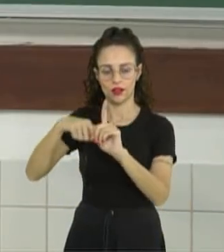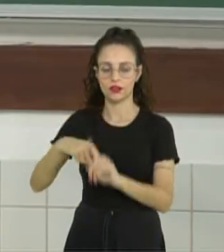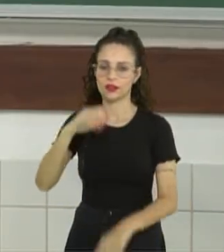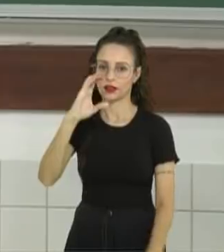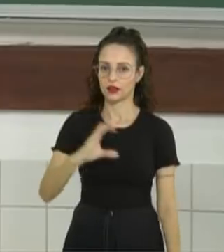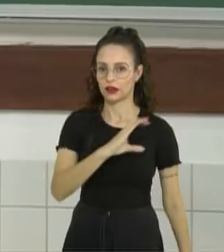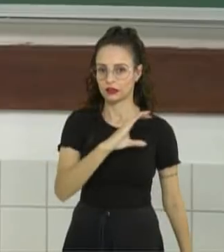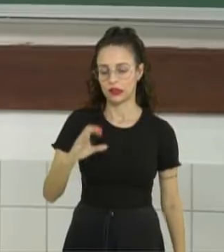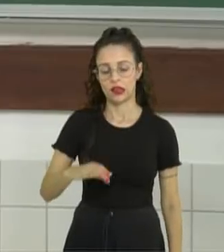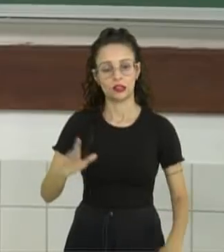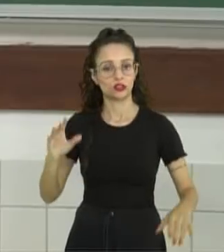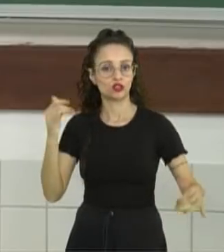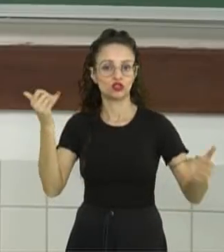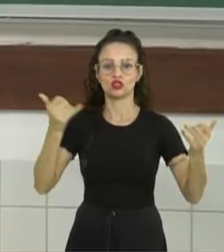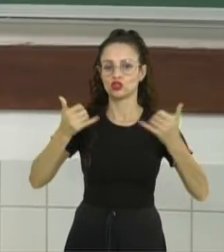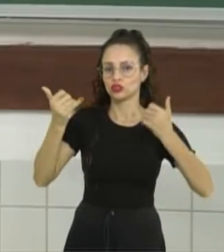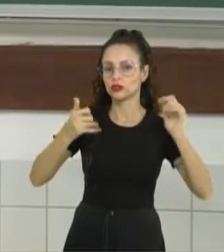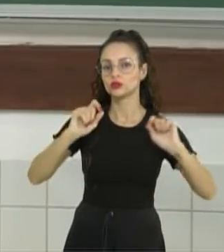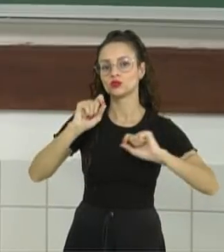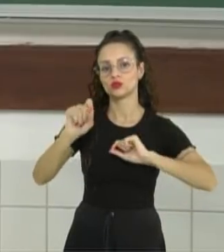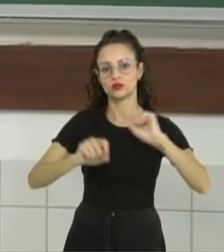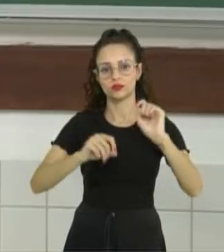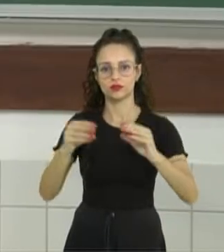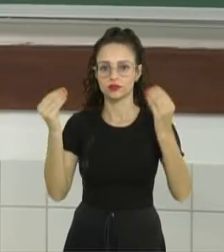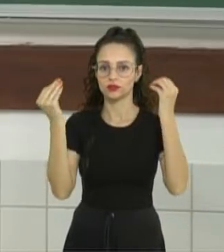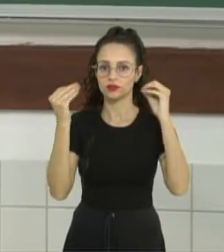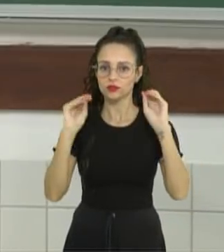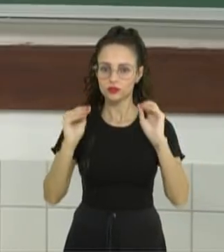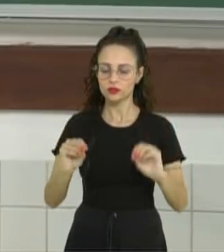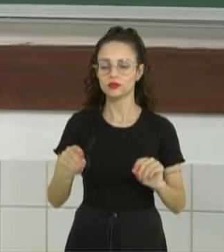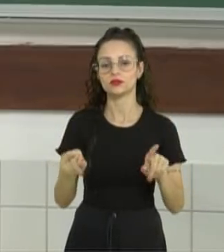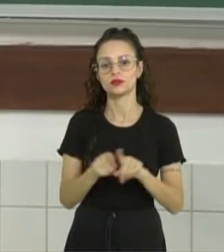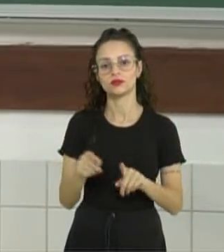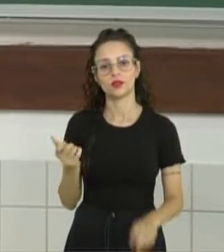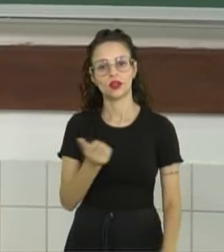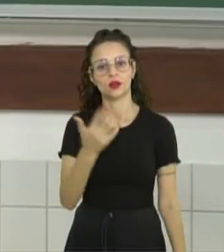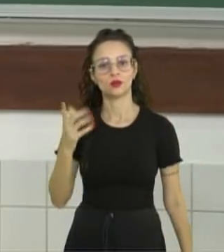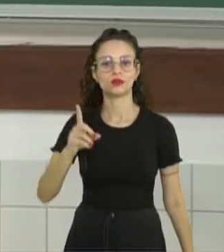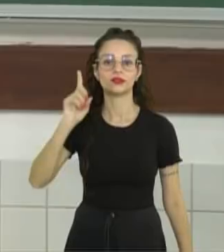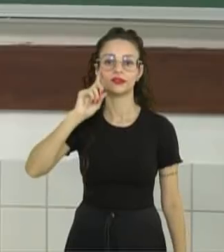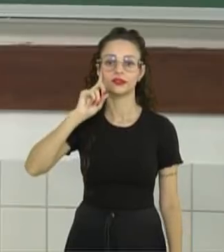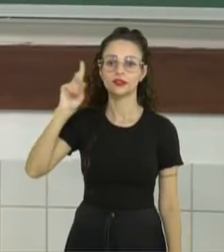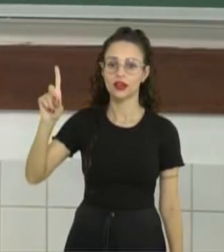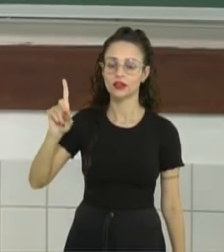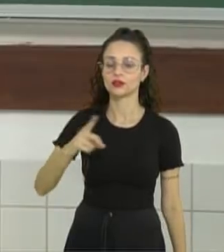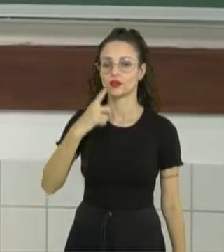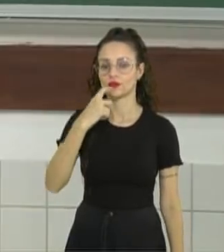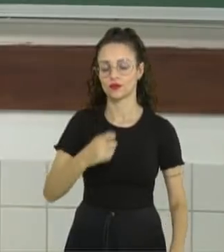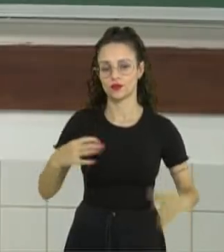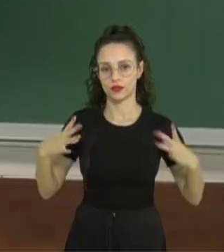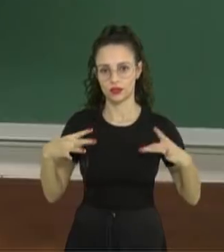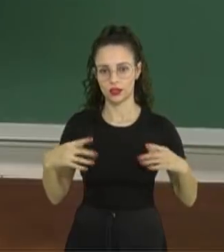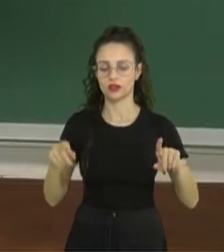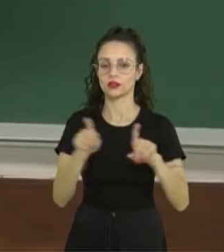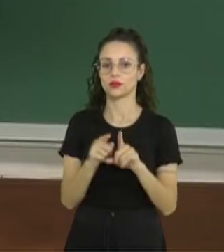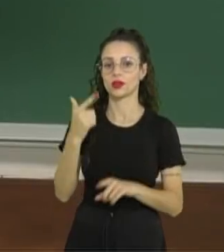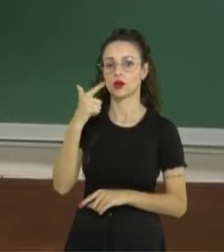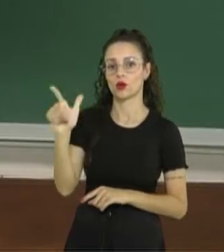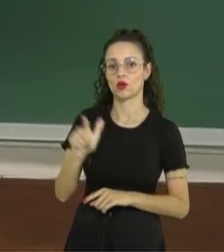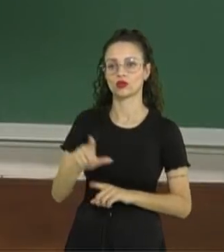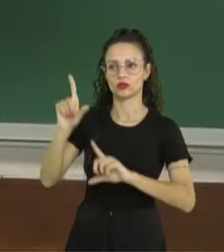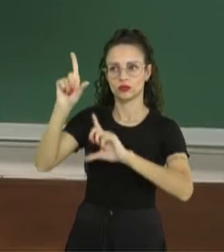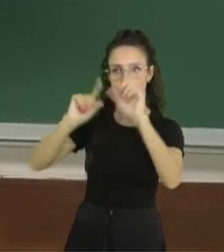reza as lendas que foi colocado, então, inclusive, algumas datas, feriados, e que outros astrônomos